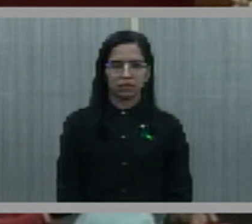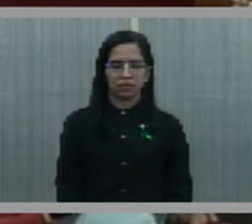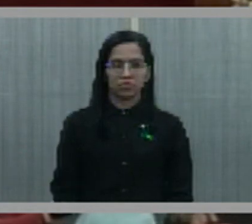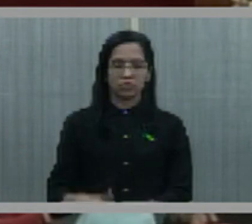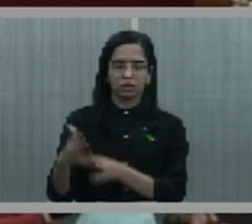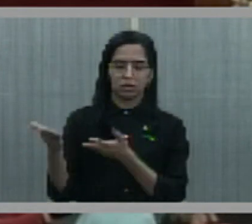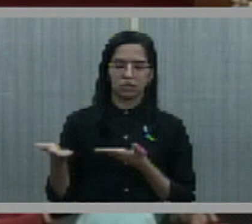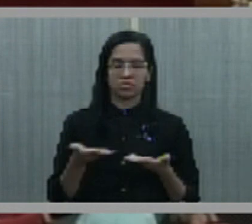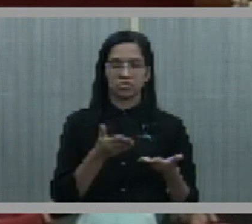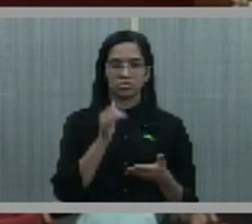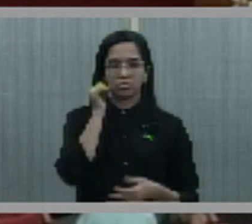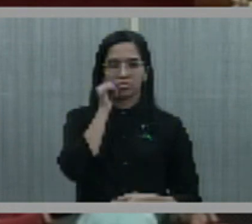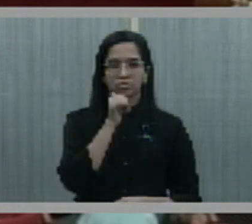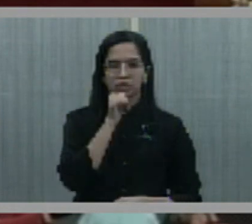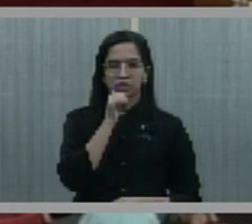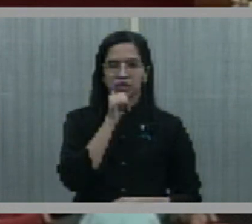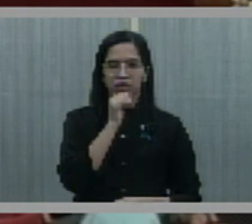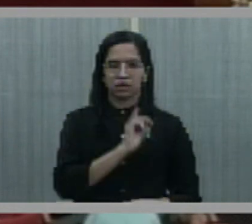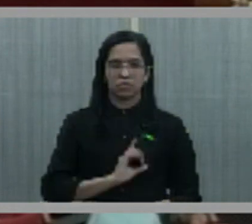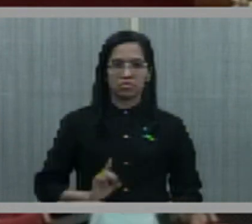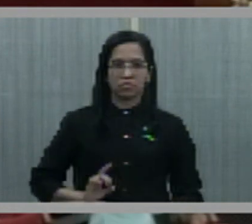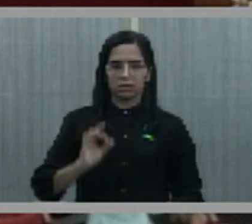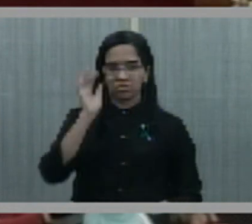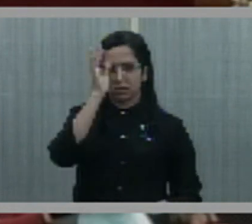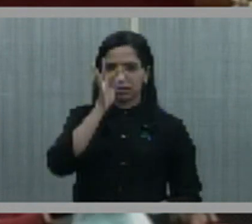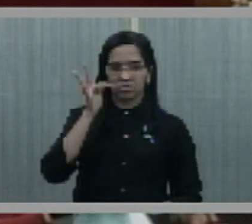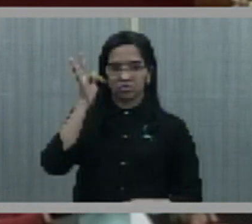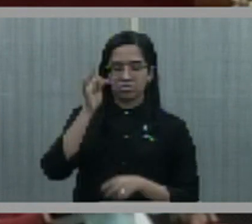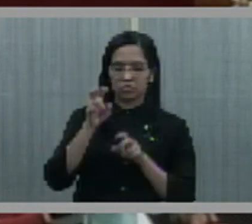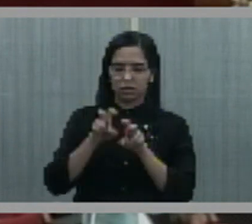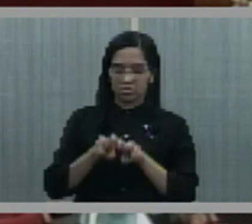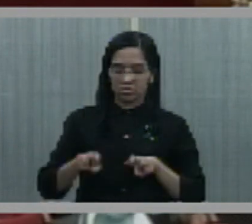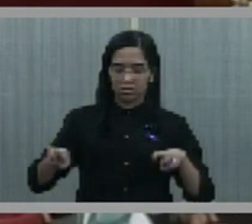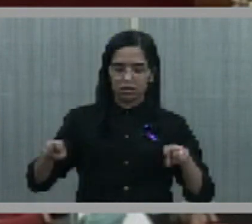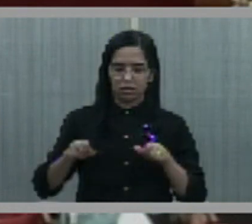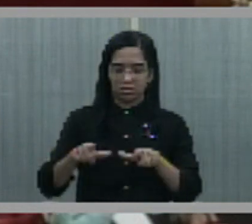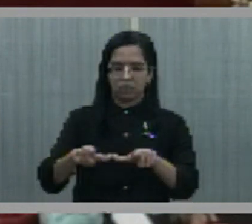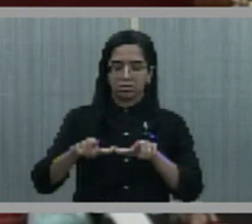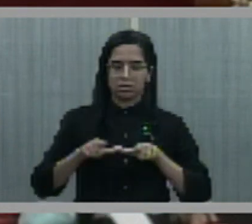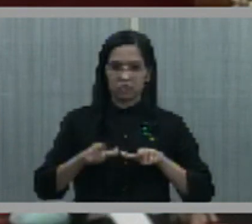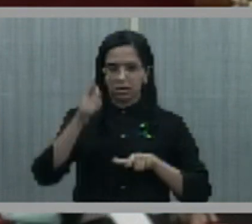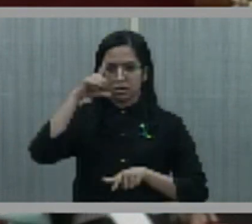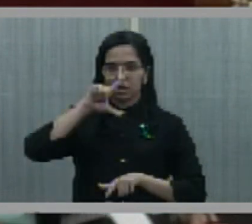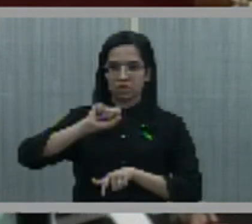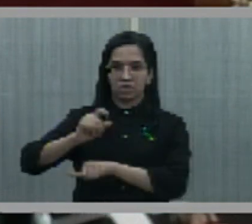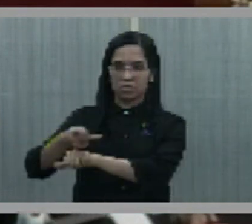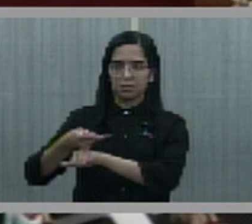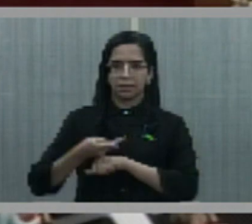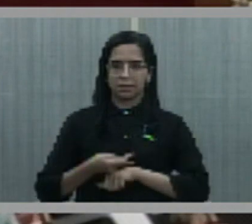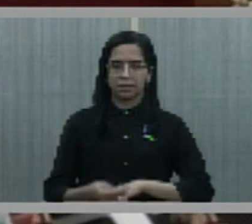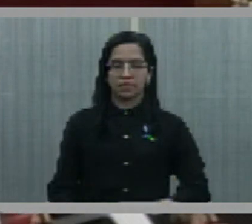Convido a senhora deputada Tereza Brito para se posicionar junto à mesa para a entrega dos títulos aos homenageados.